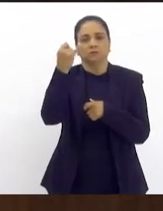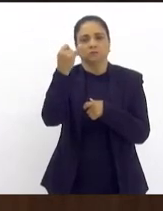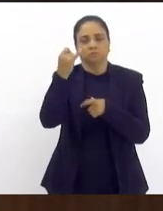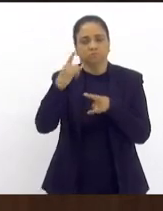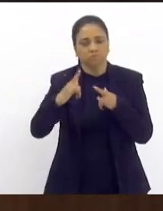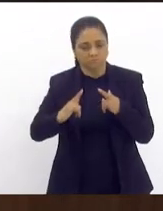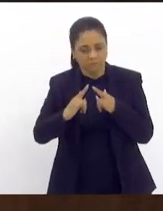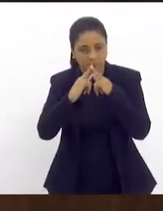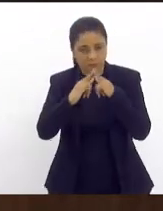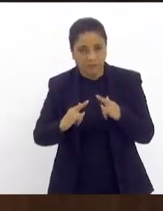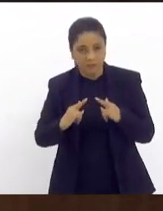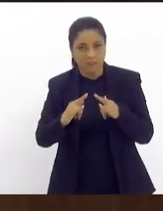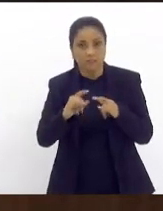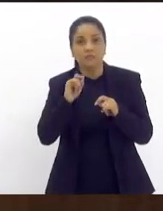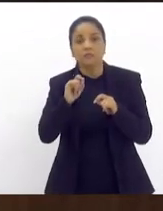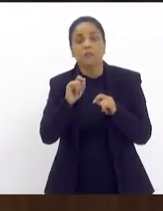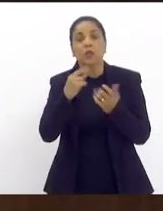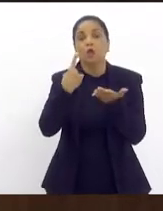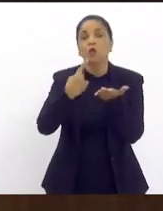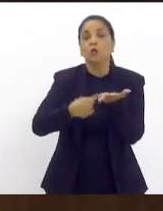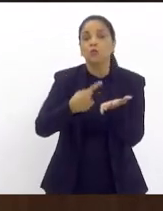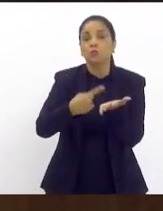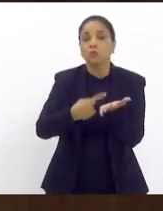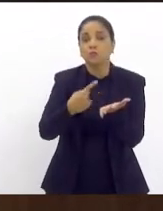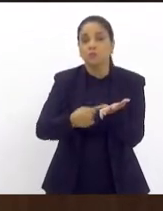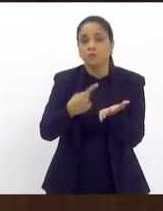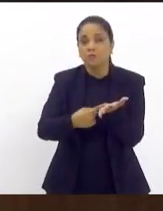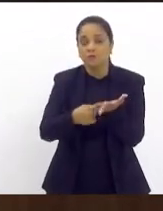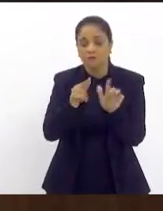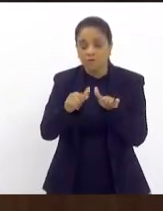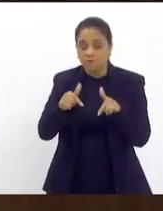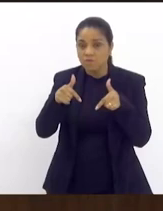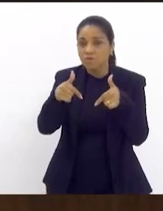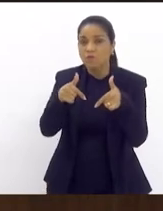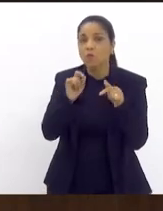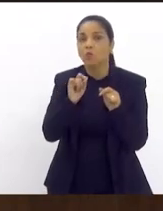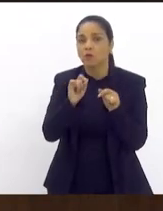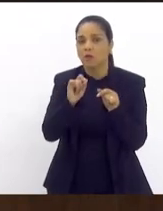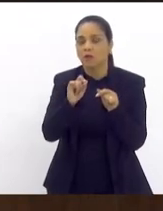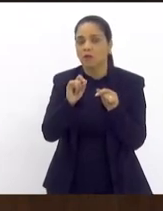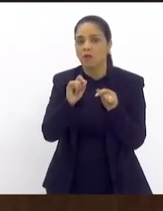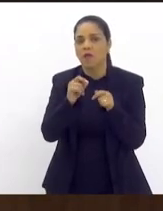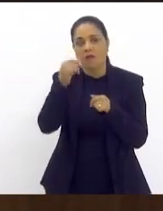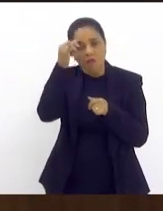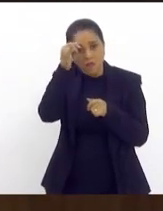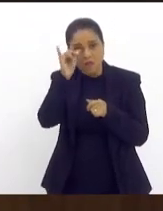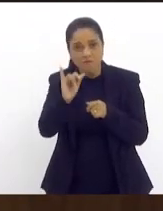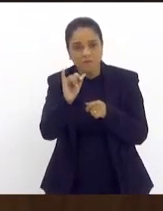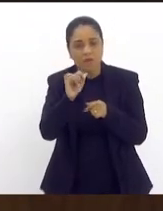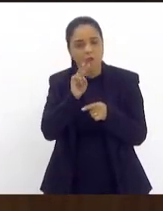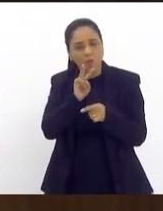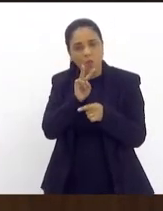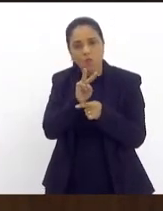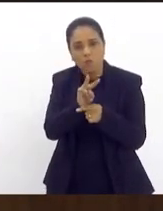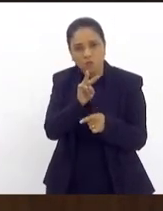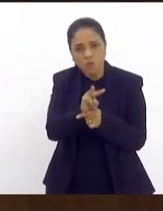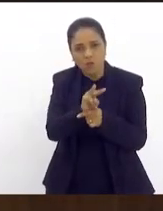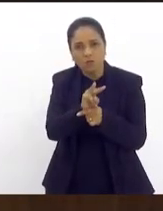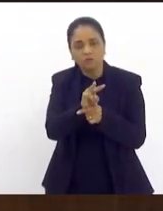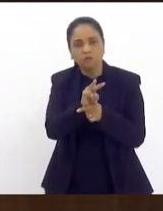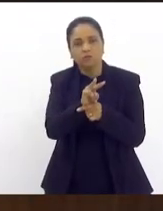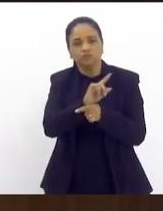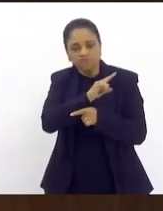algumas funções concomitantemente como a prevenção a coibição e